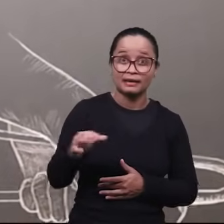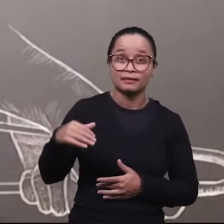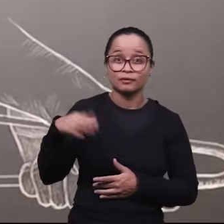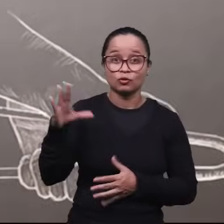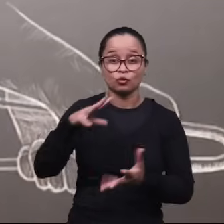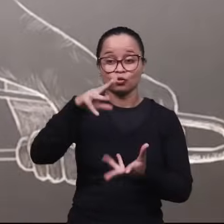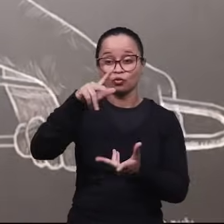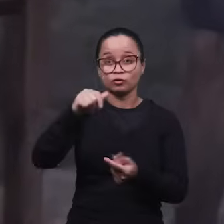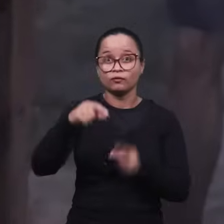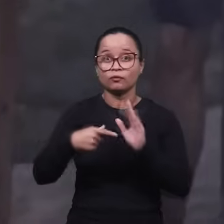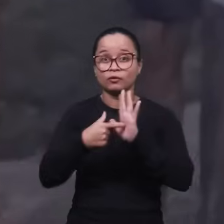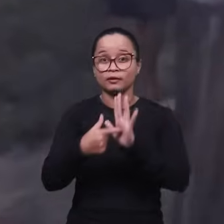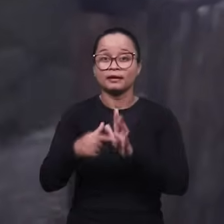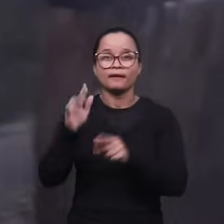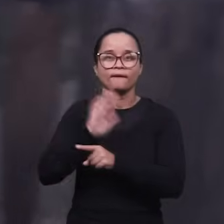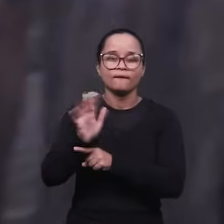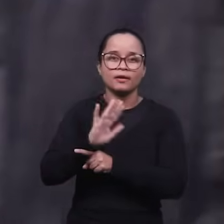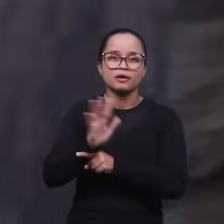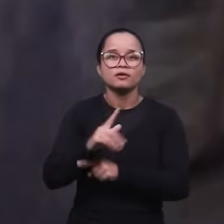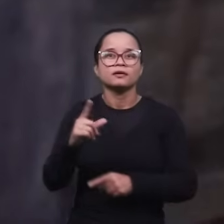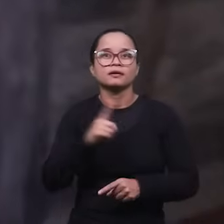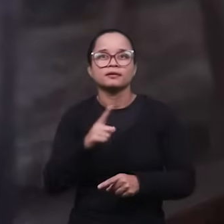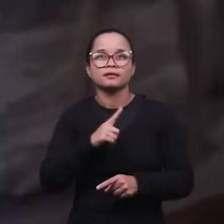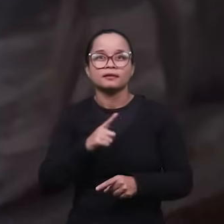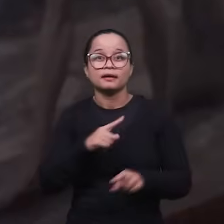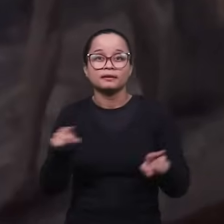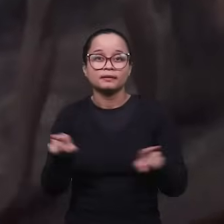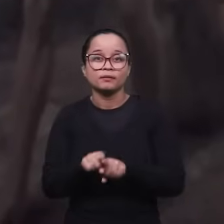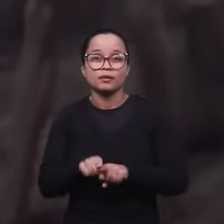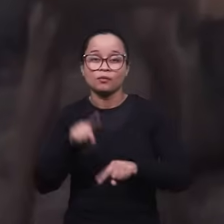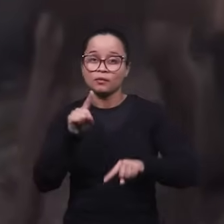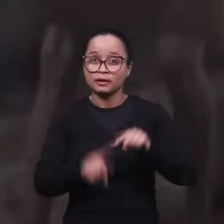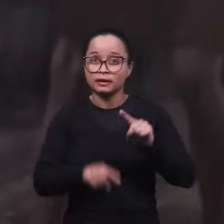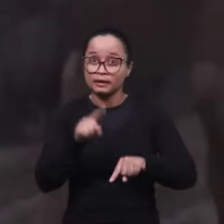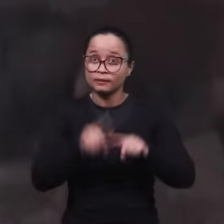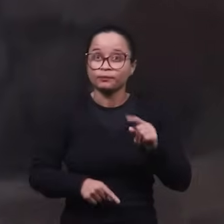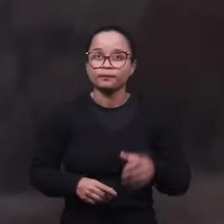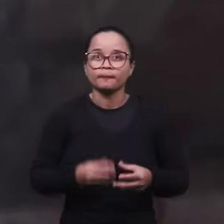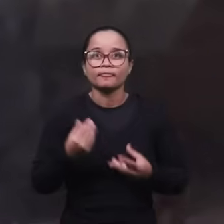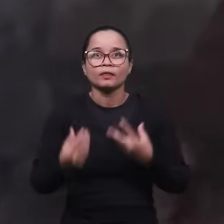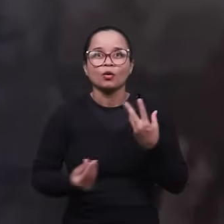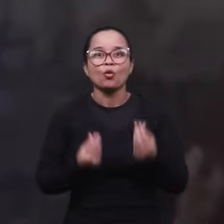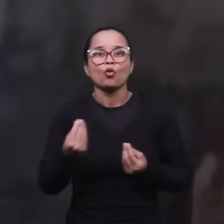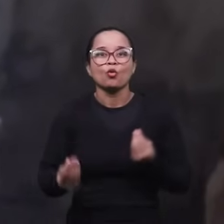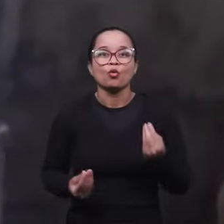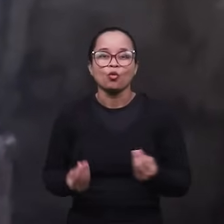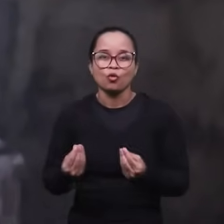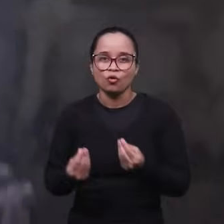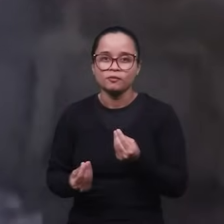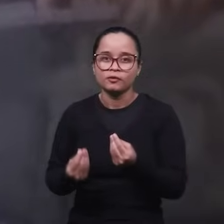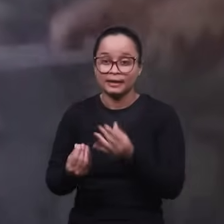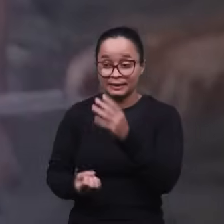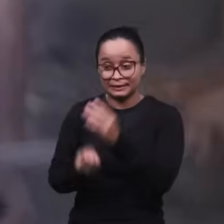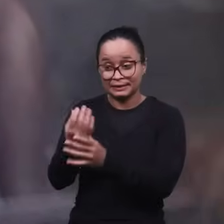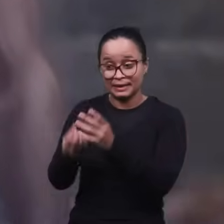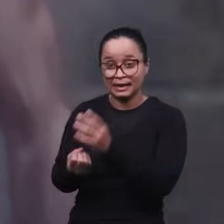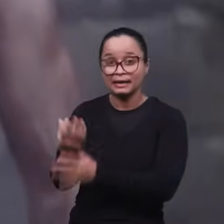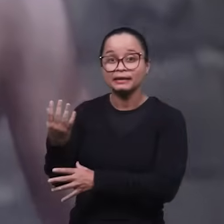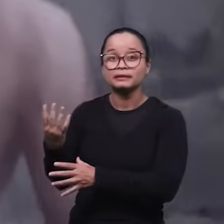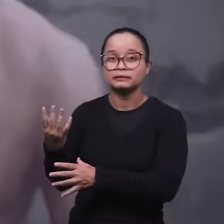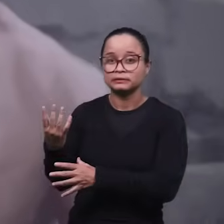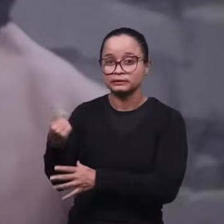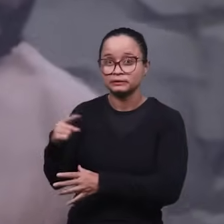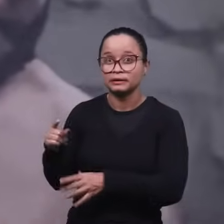num vídeo, porque eles têm numa parede lá, como eram feitas as moedas, como era usado